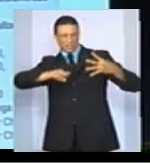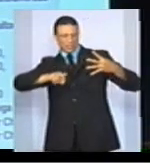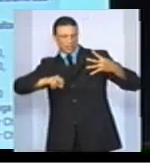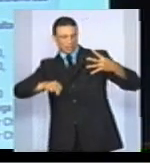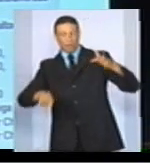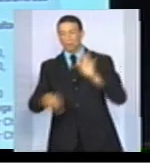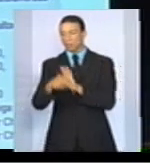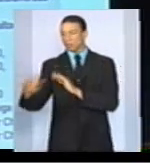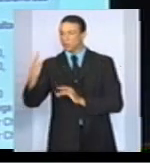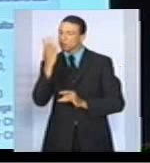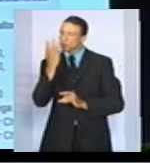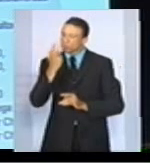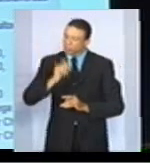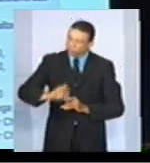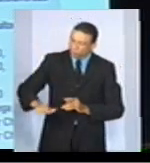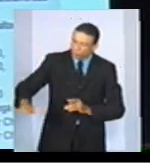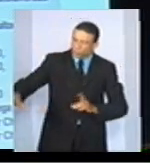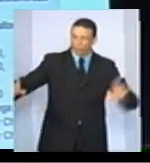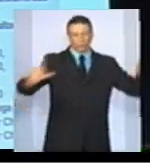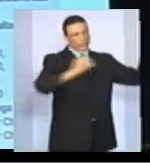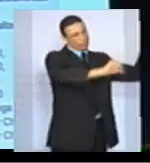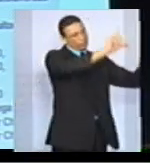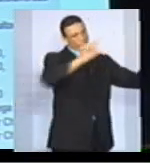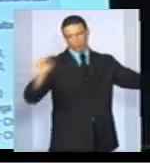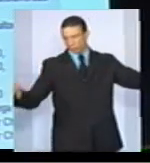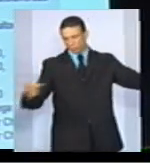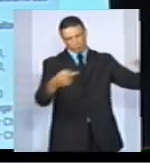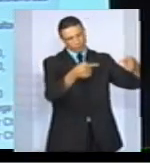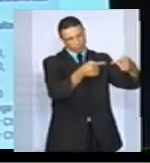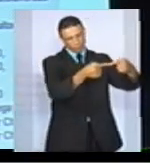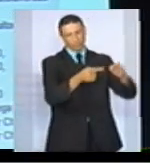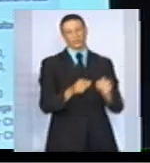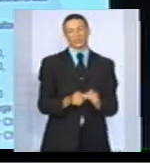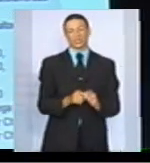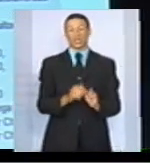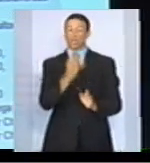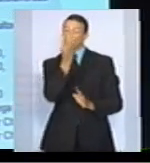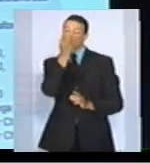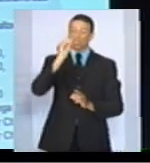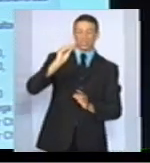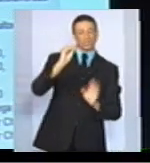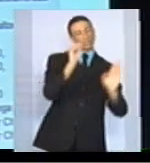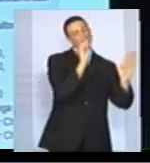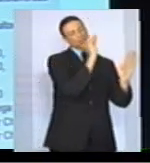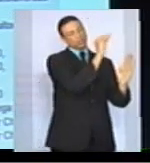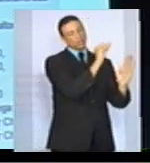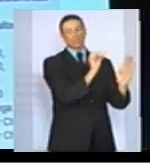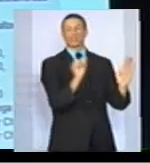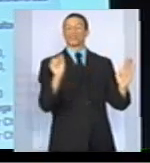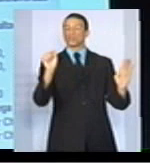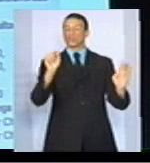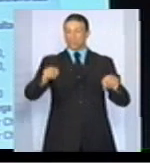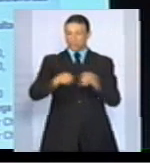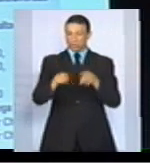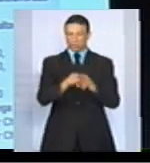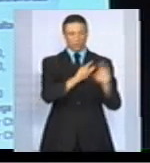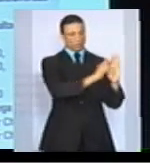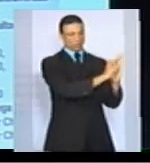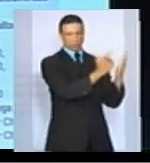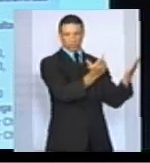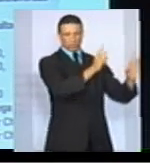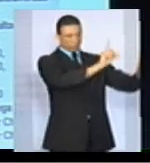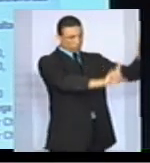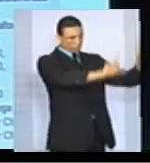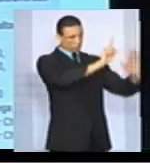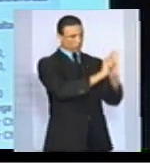Cartoon Baby TV e outros e também é impossível ignorar relevância do direito acesso à informação jornalística dos